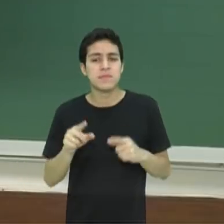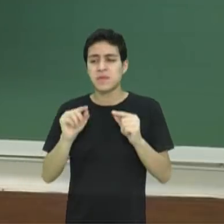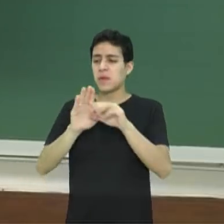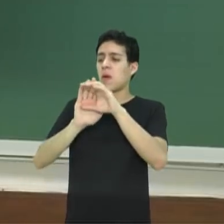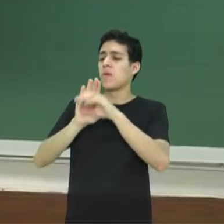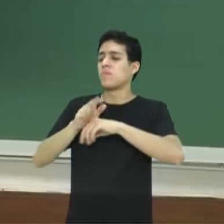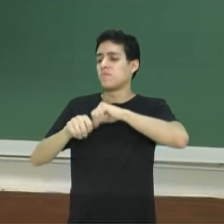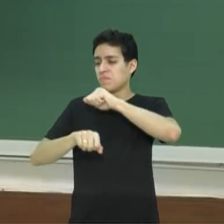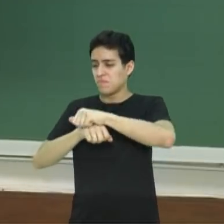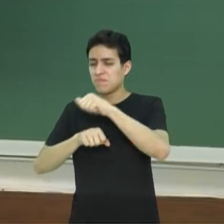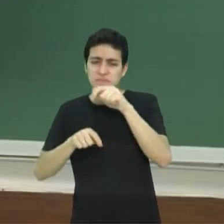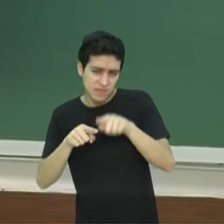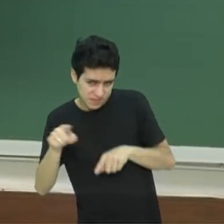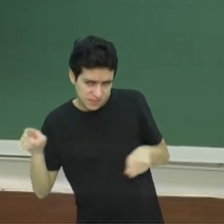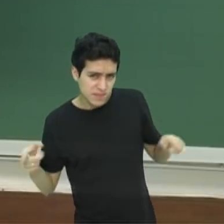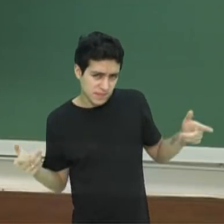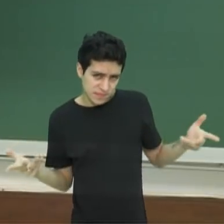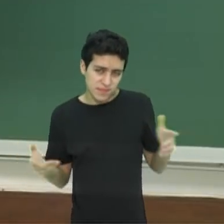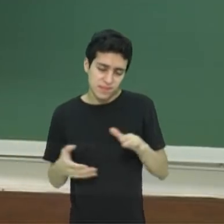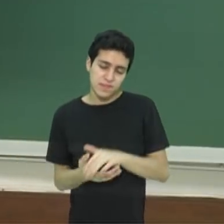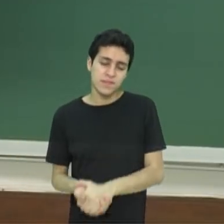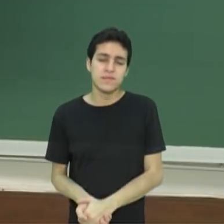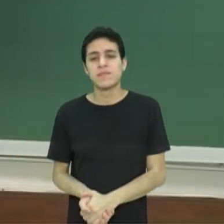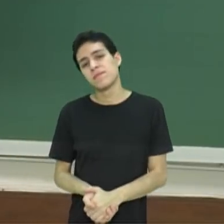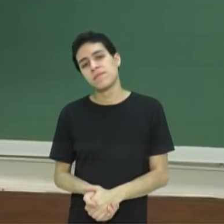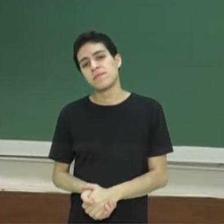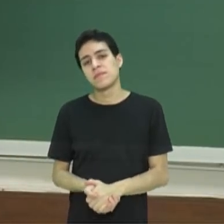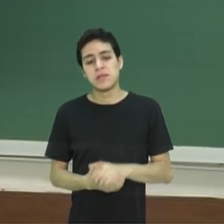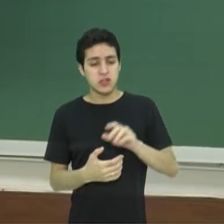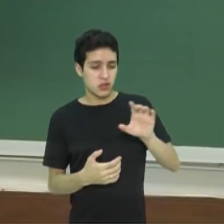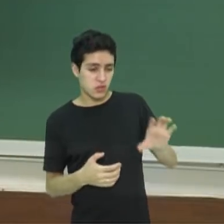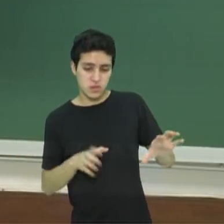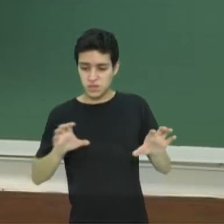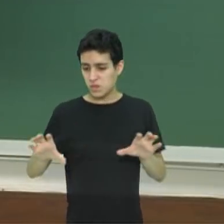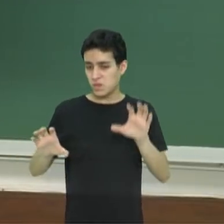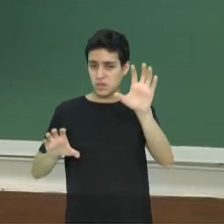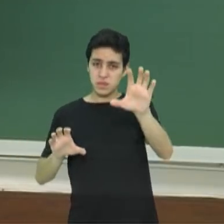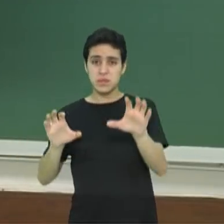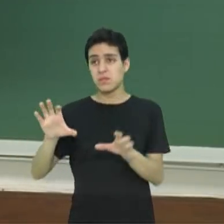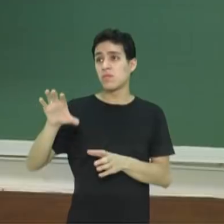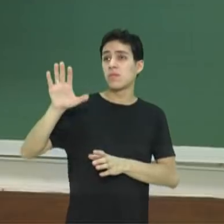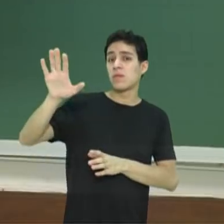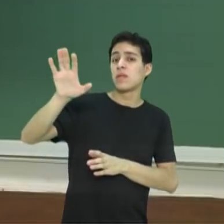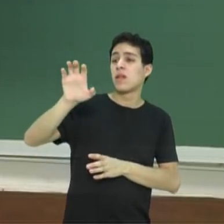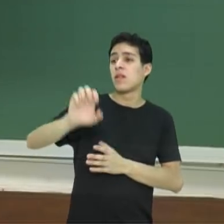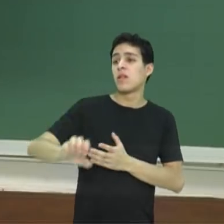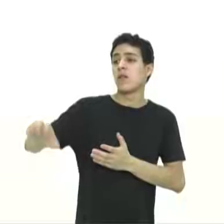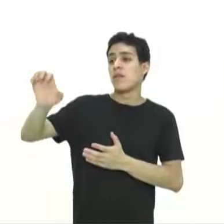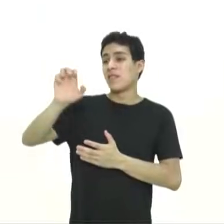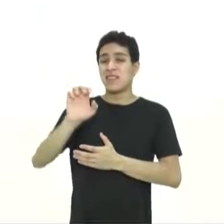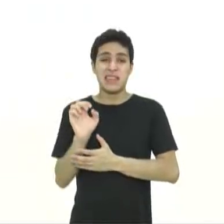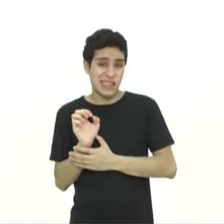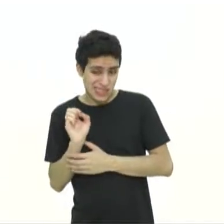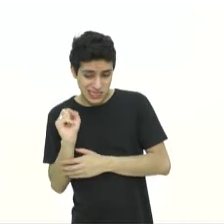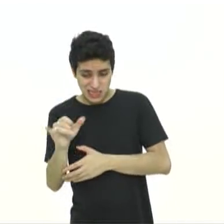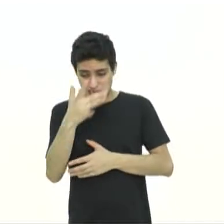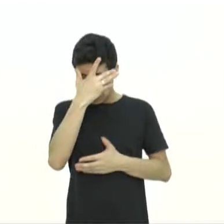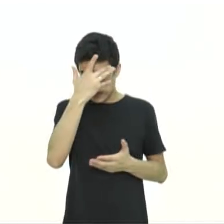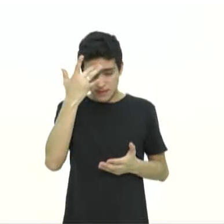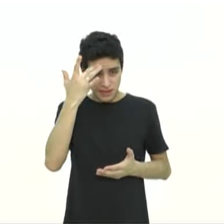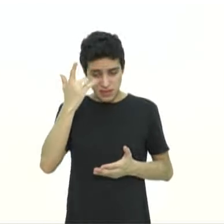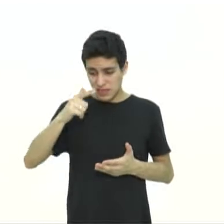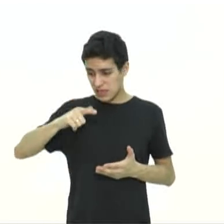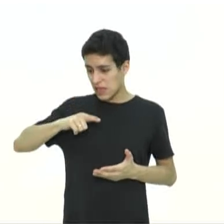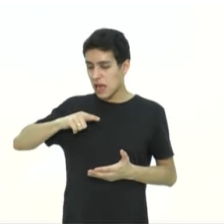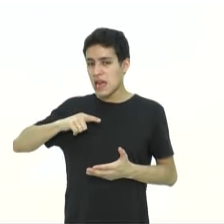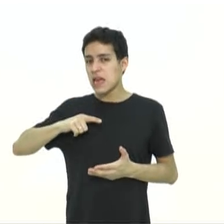conceito de pobreza vai variar de continente para continente, mas lá na União Europeia, se o cidadão tem uma